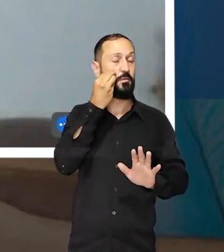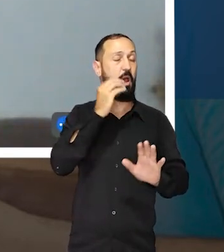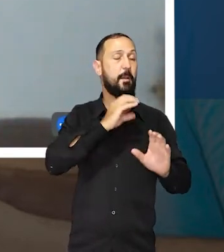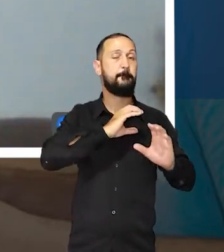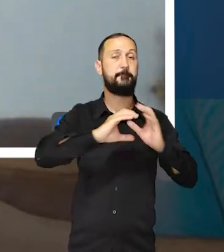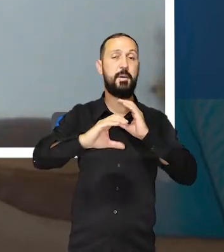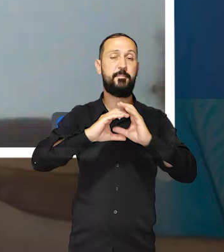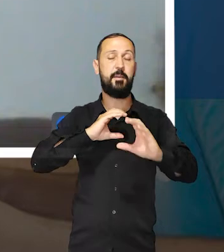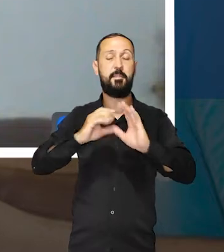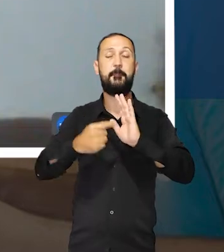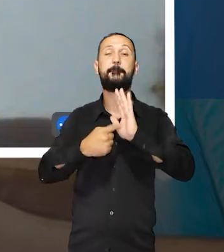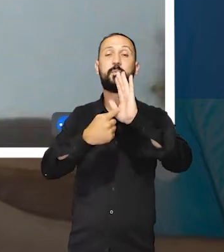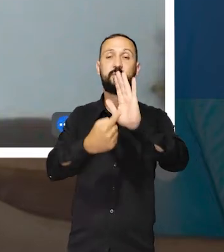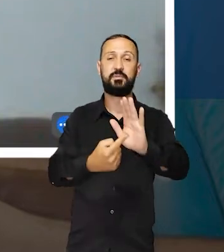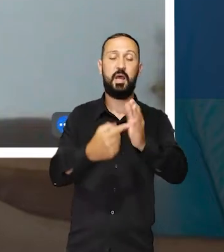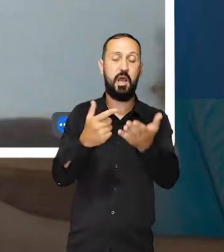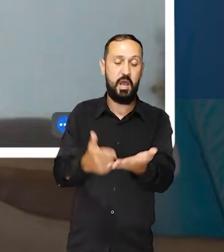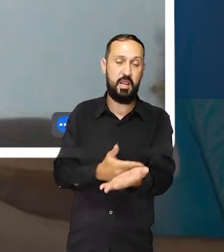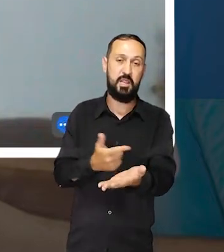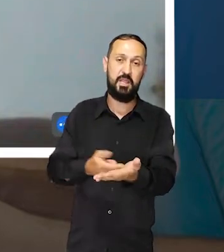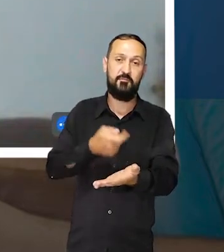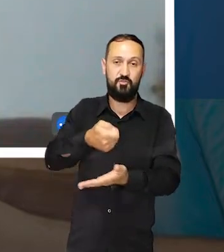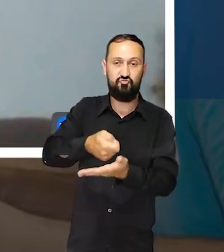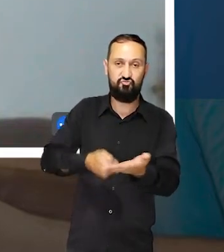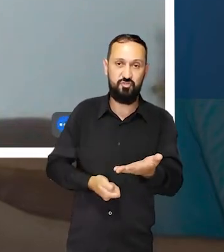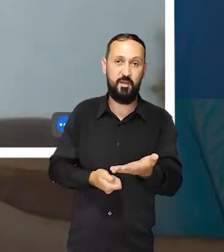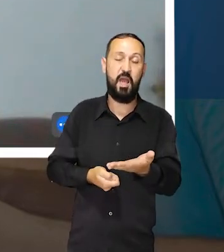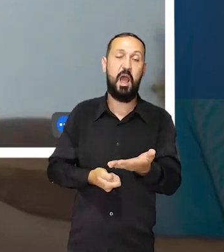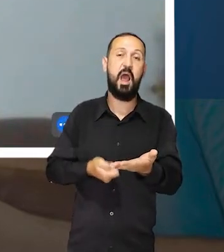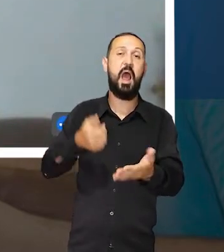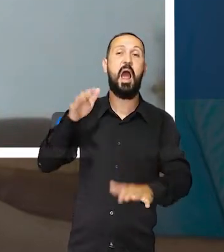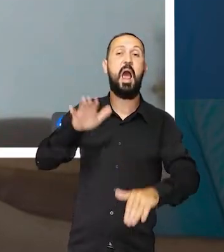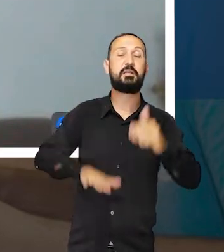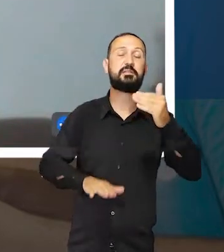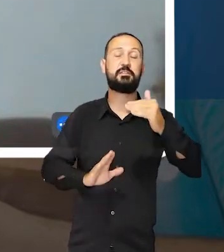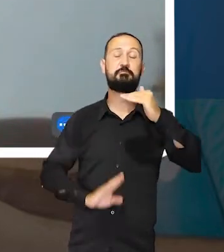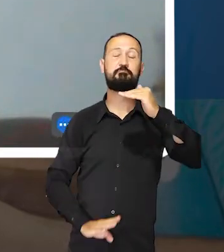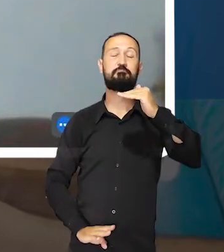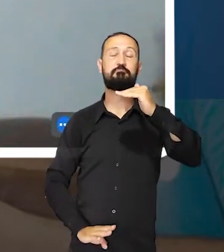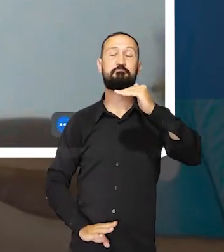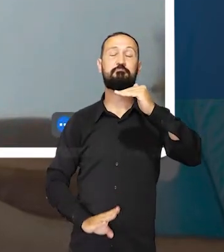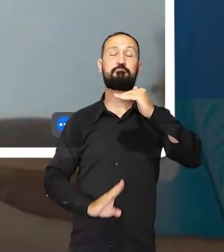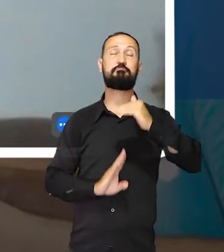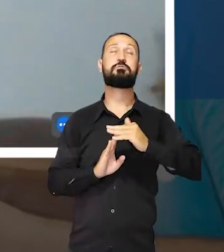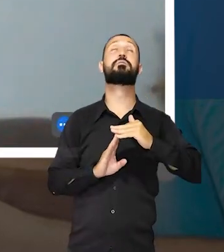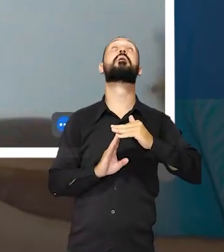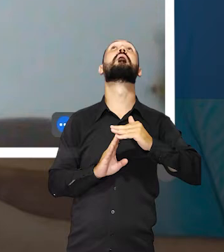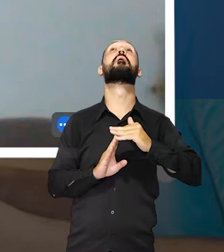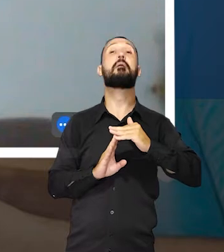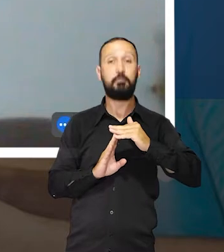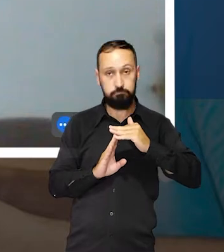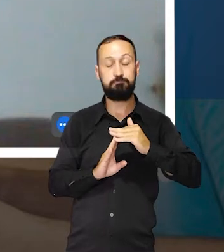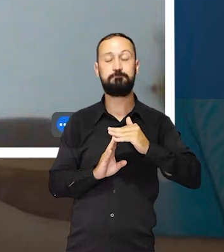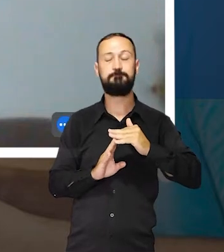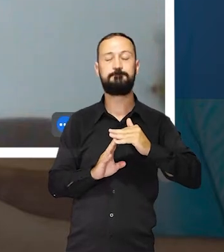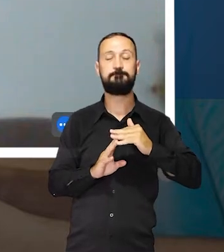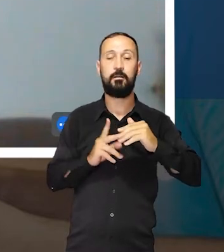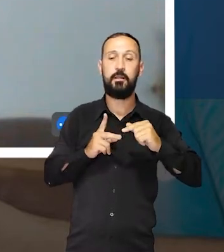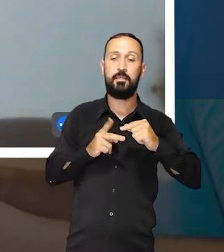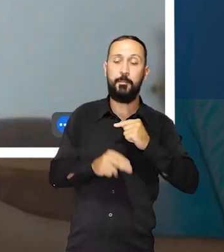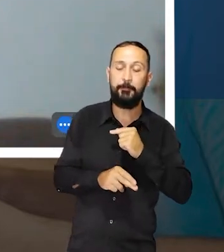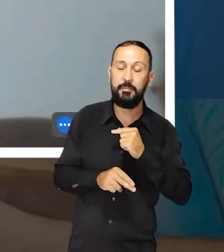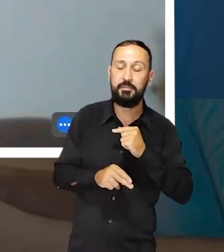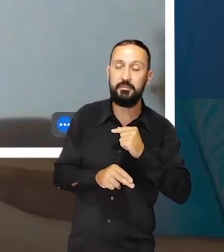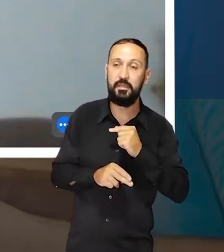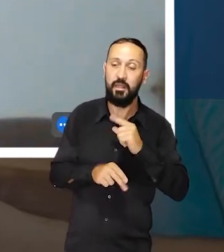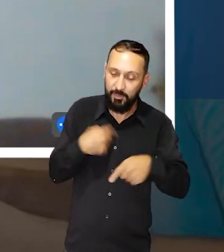tente comunicar a nossa obra. Há alguns momentos em que nossos limites fazem com que a gente dê